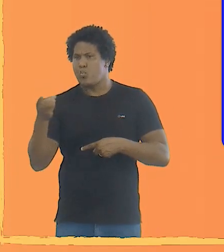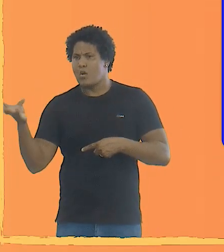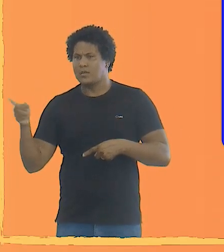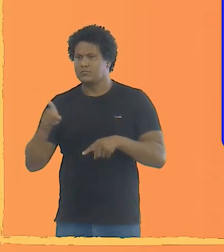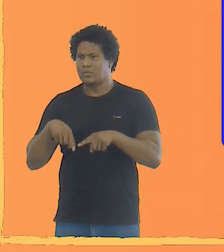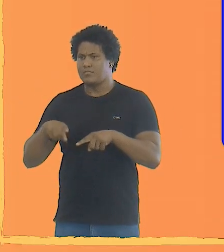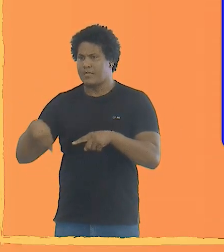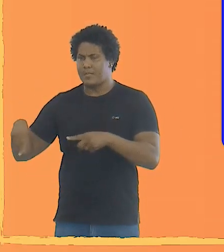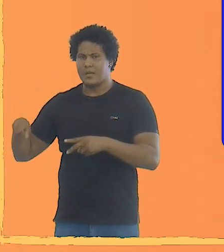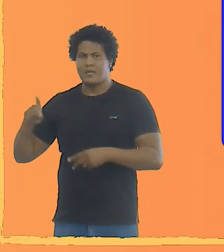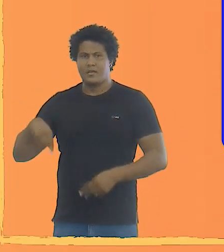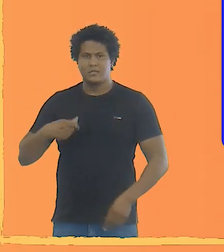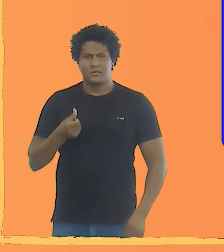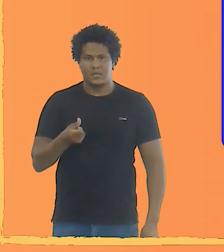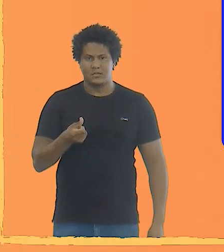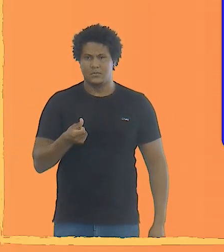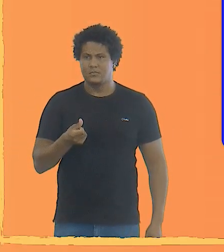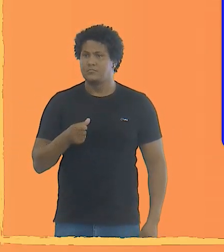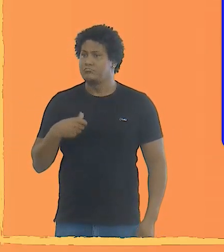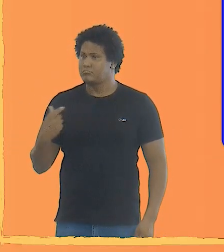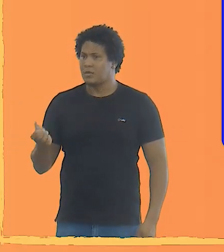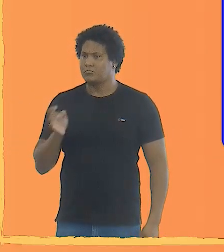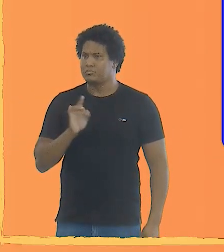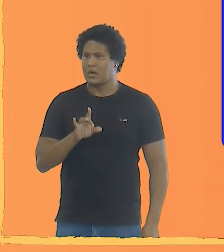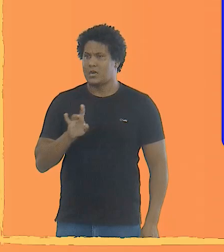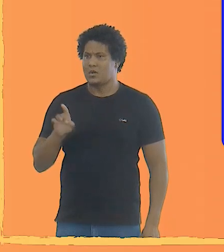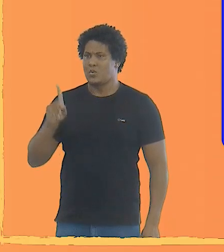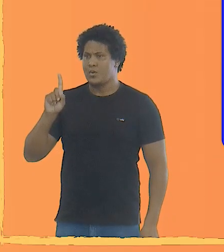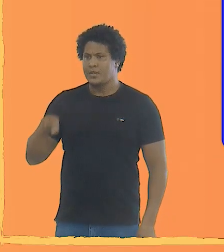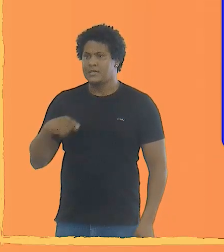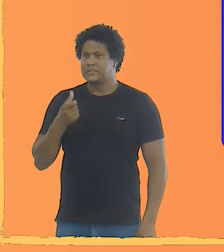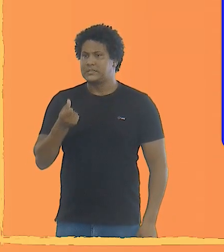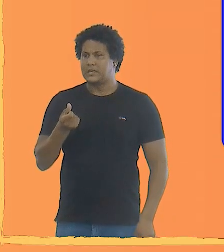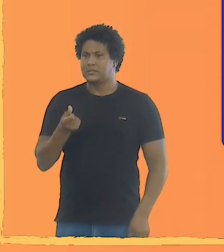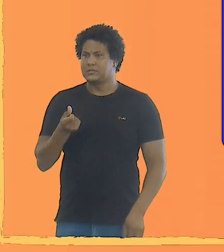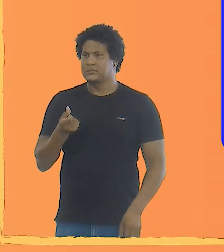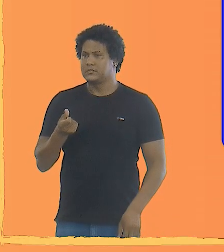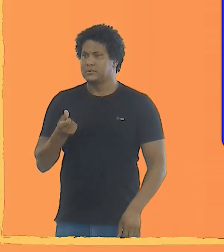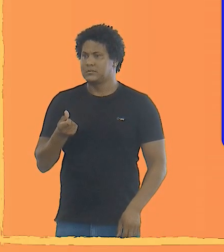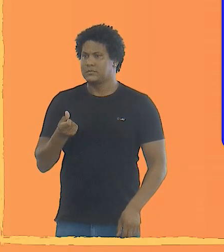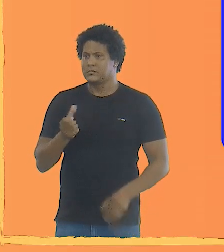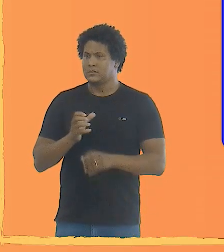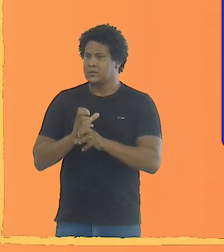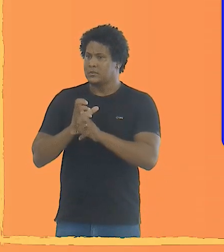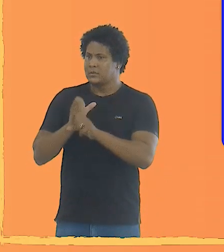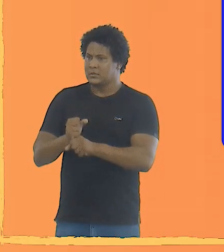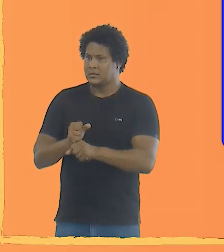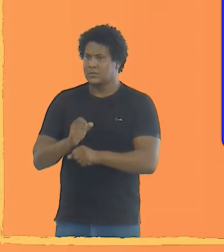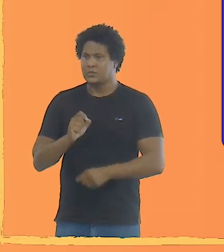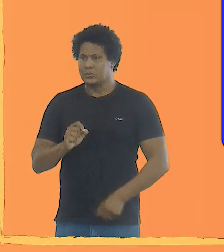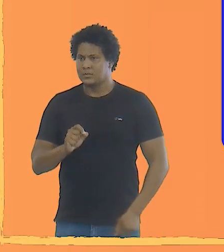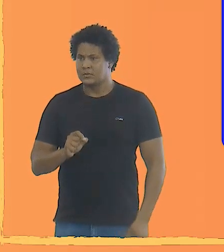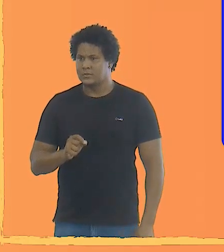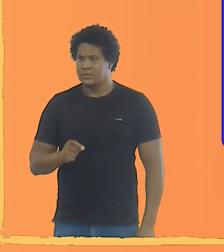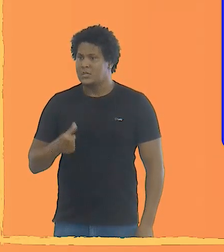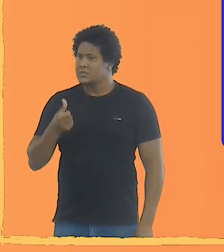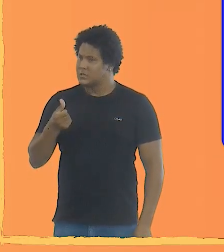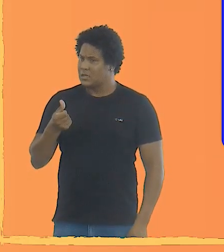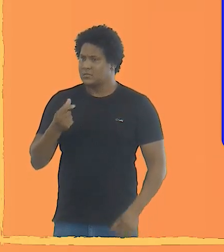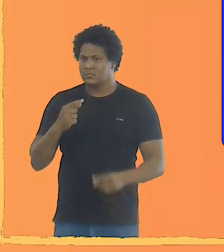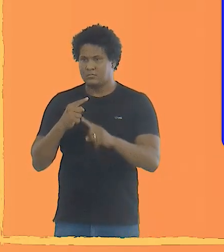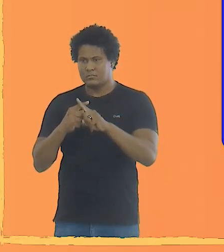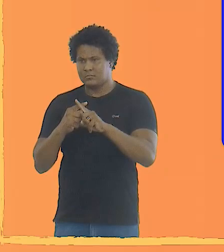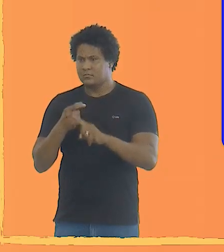filas. Então, cada fila tem 6 cadeiras. E são 6 filas. O total de cadeiras vai ser 6 vezes